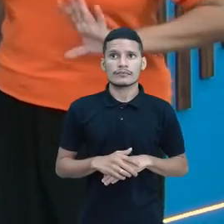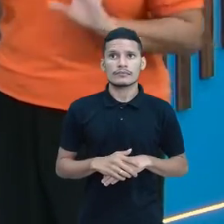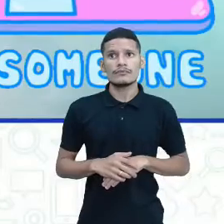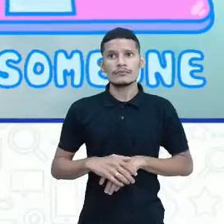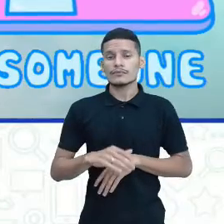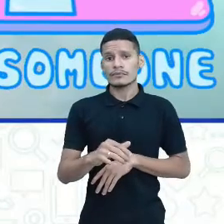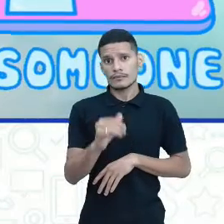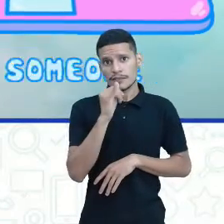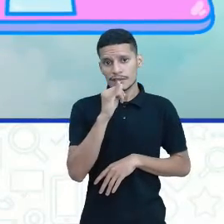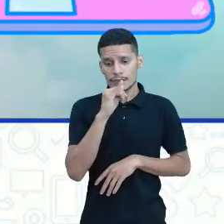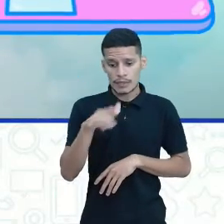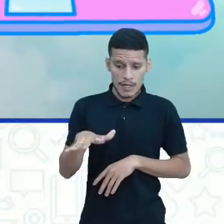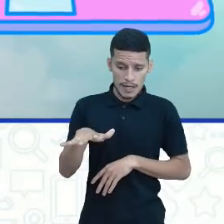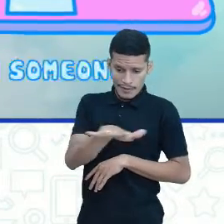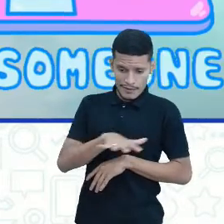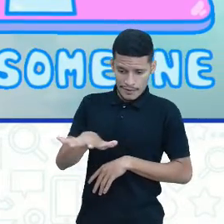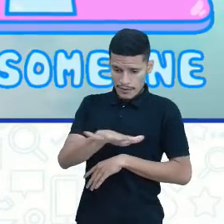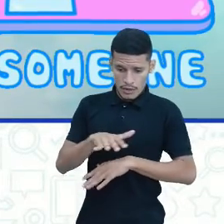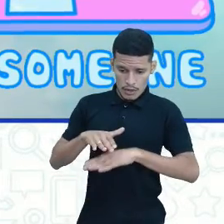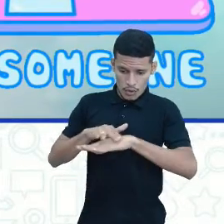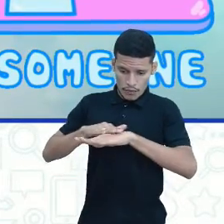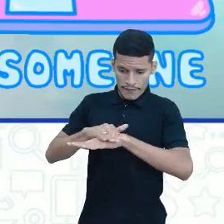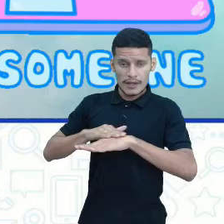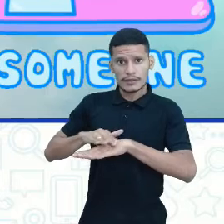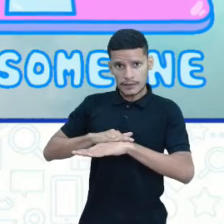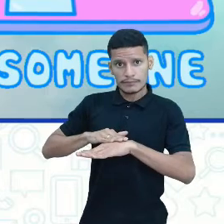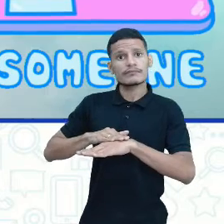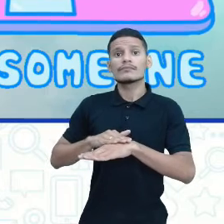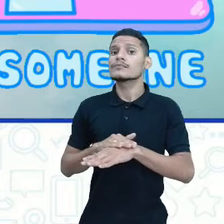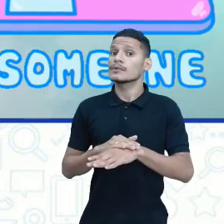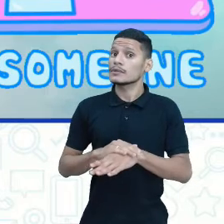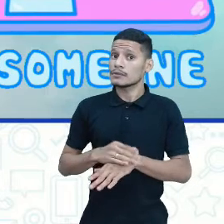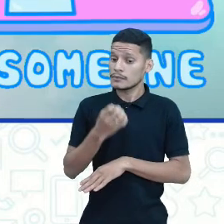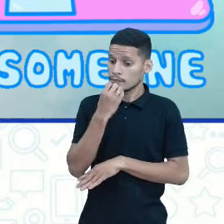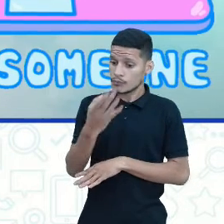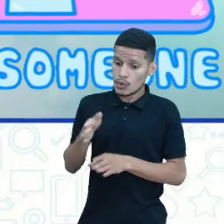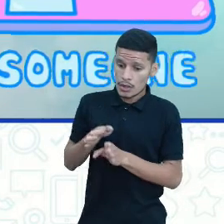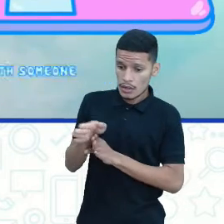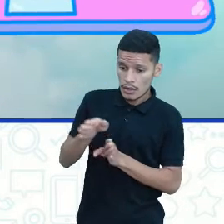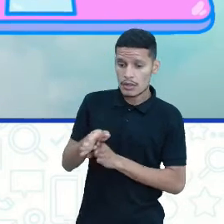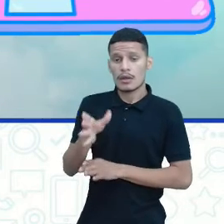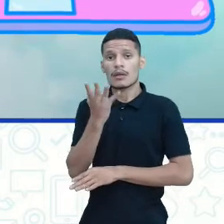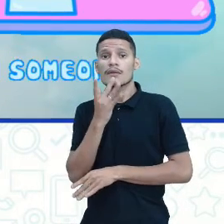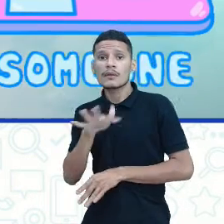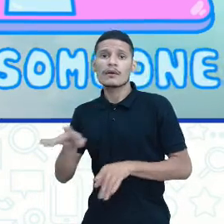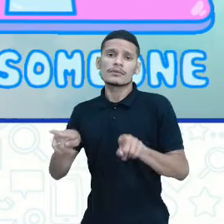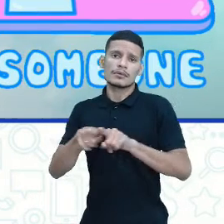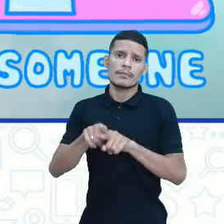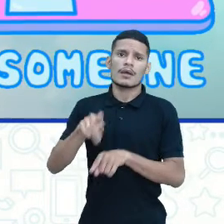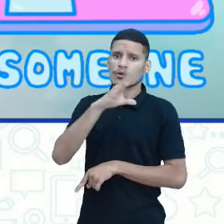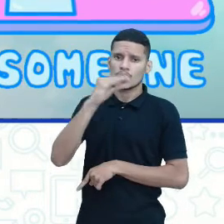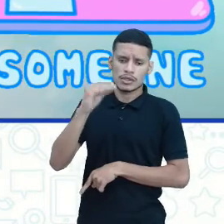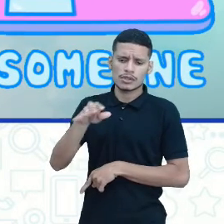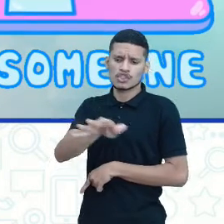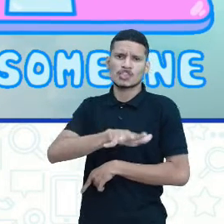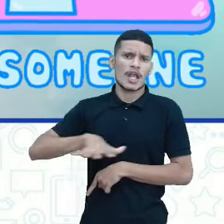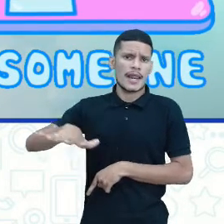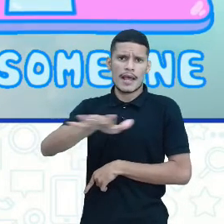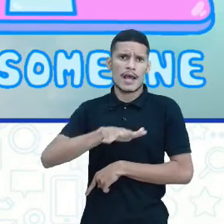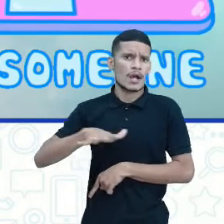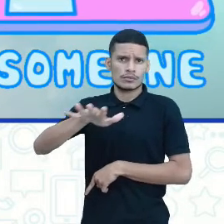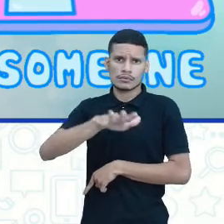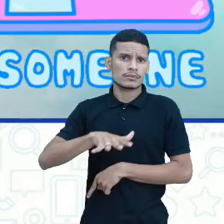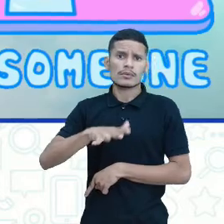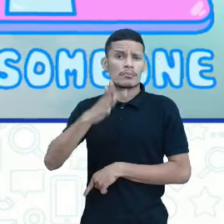Ou seja, um espaço de conversa de 1 a 1. Uma boa orientação para crianças e adolescentes e pessoas no geral, gente, é